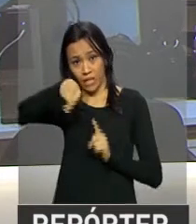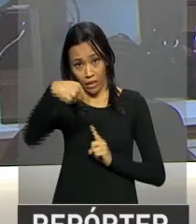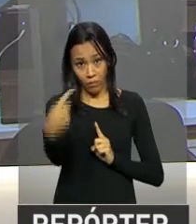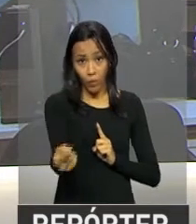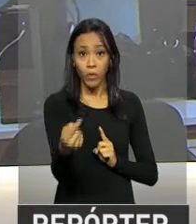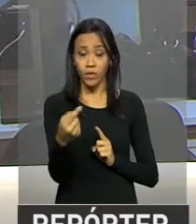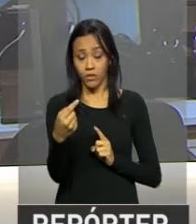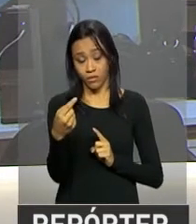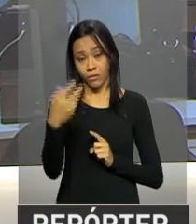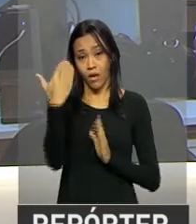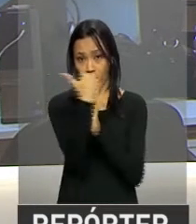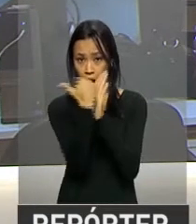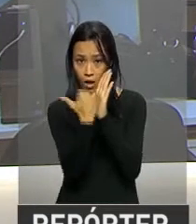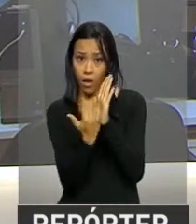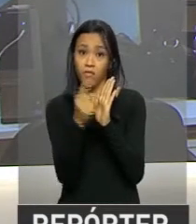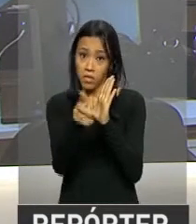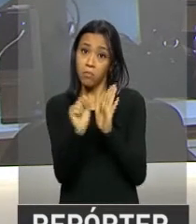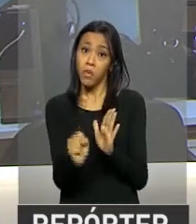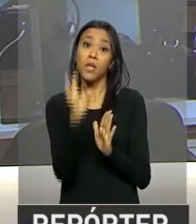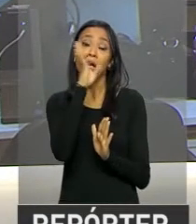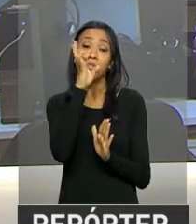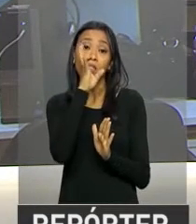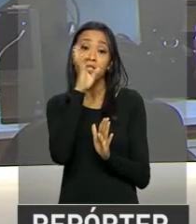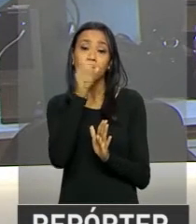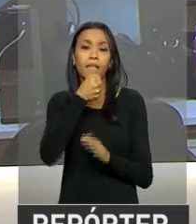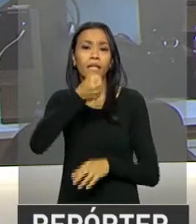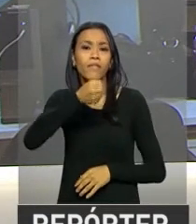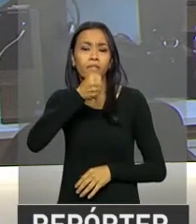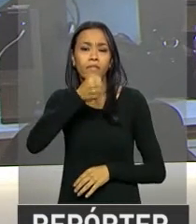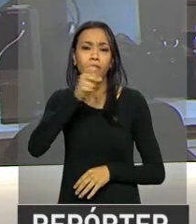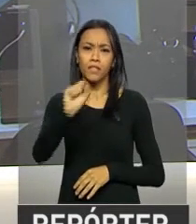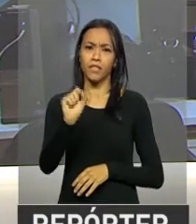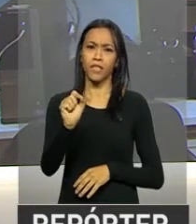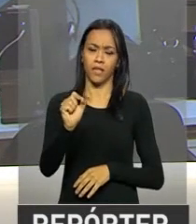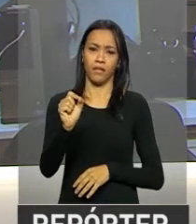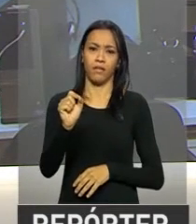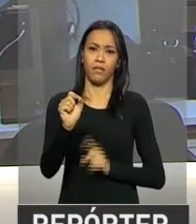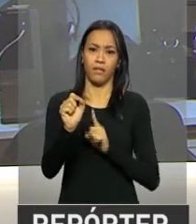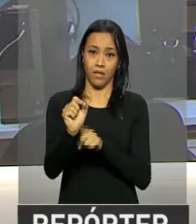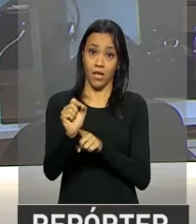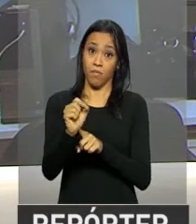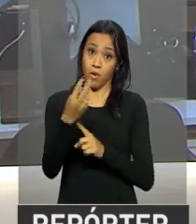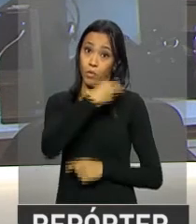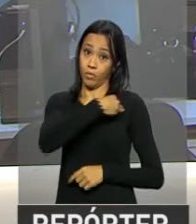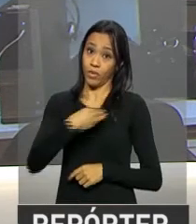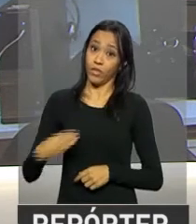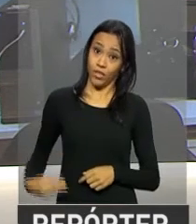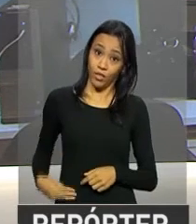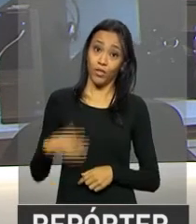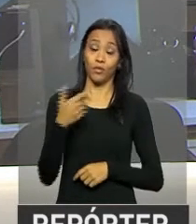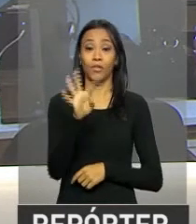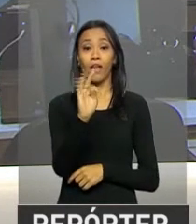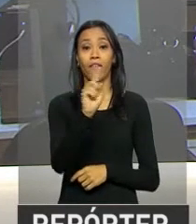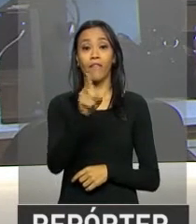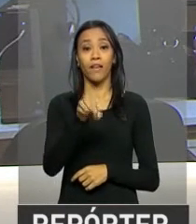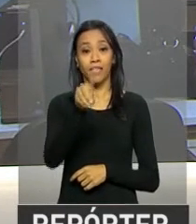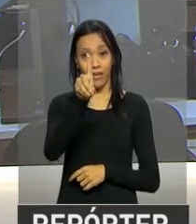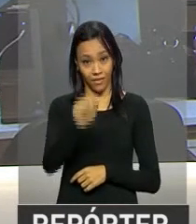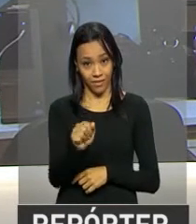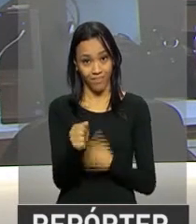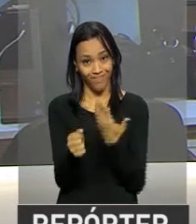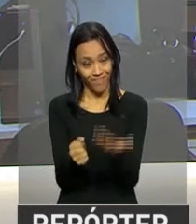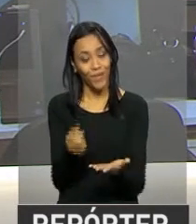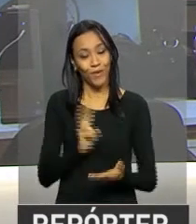nossa programação assista a representação da entrevista coletiva concedida pelo ministro da fazenda henrique meirelles